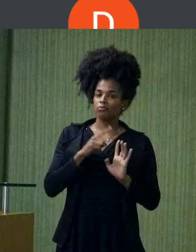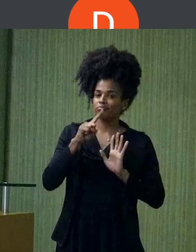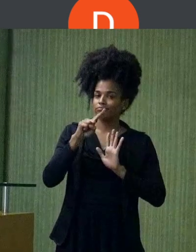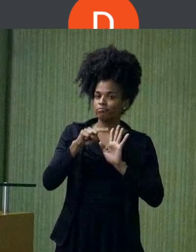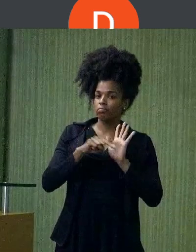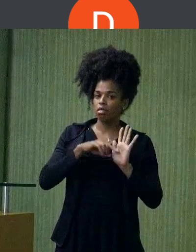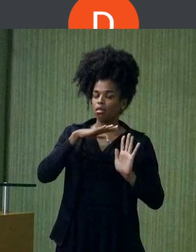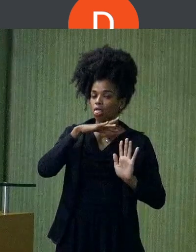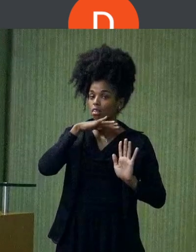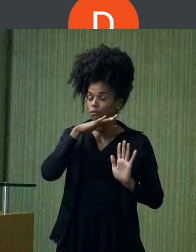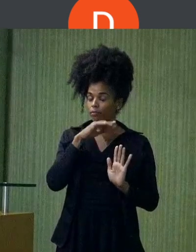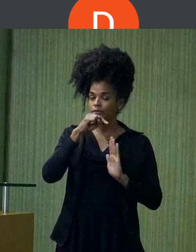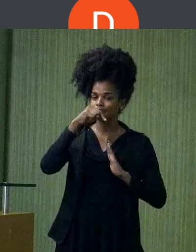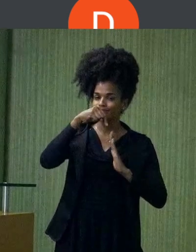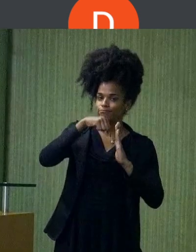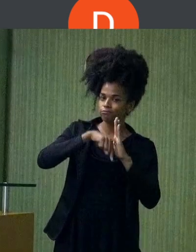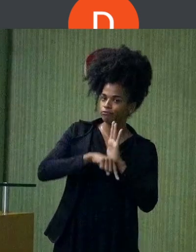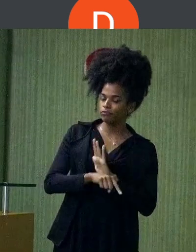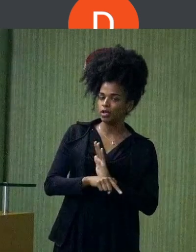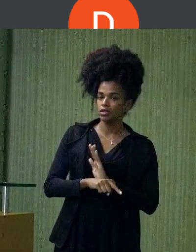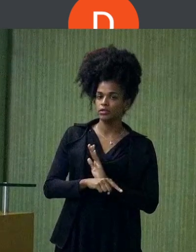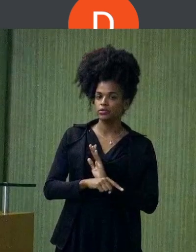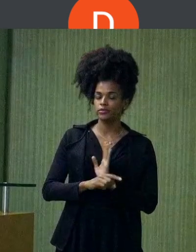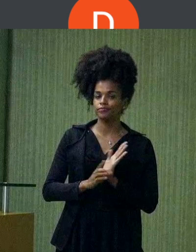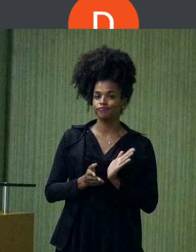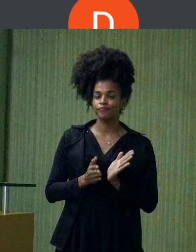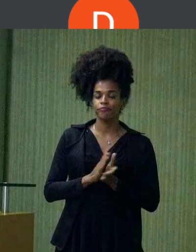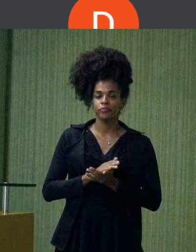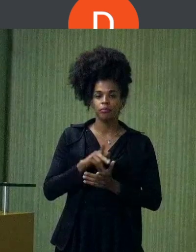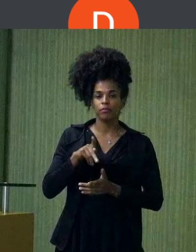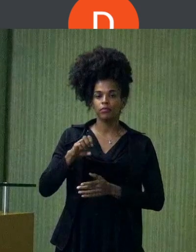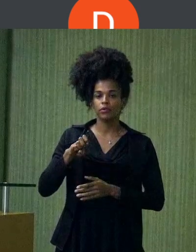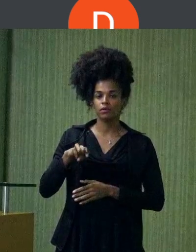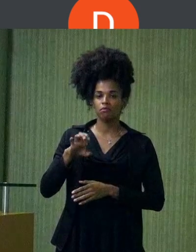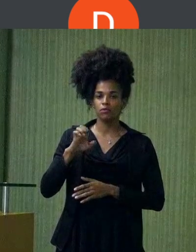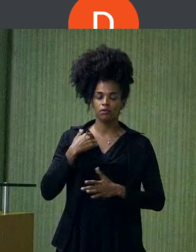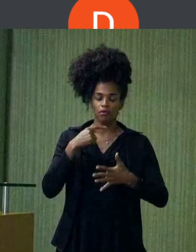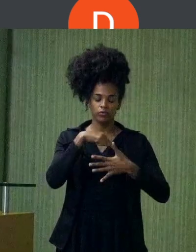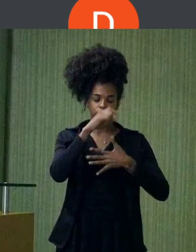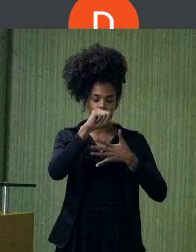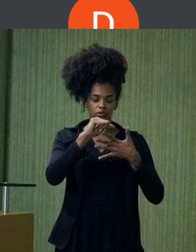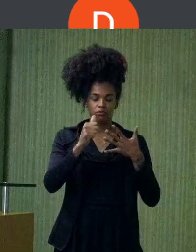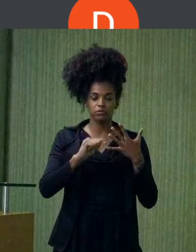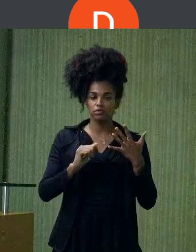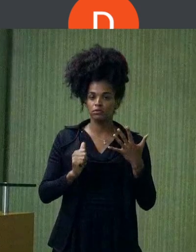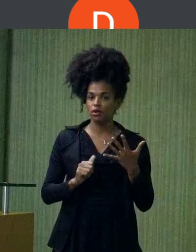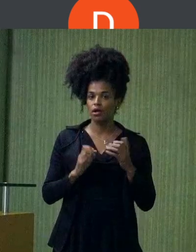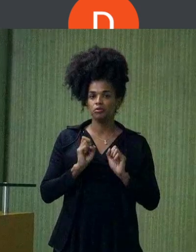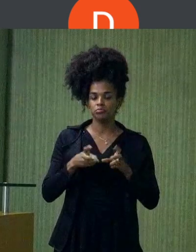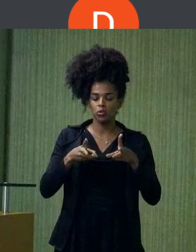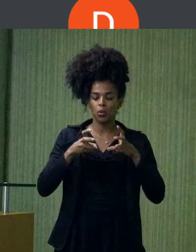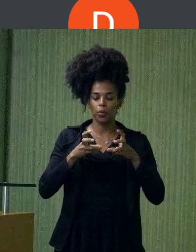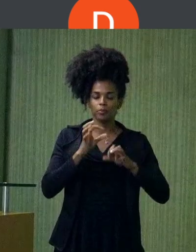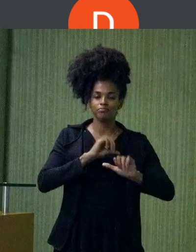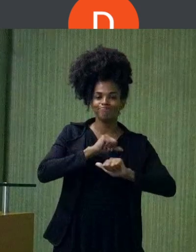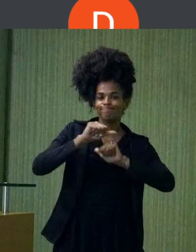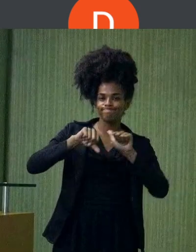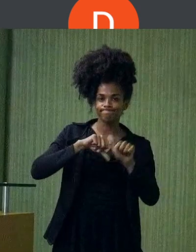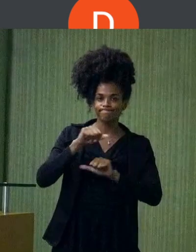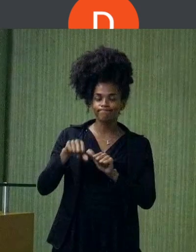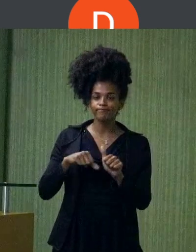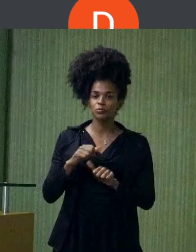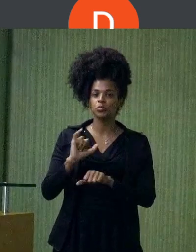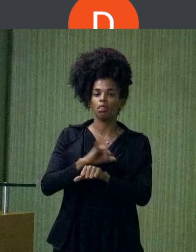Manteve a a meta atual do pne para né se rever do ponto de vista das estratégias a melhor forma de